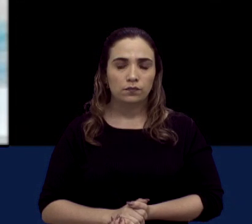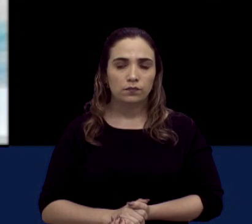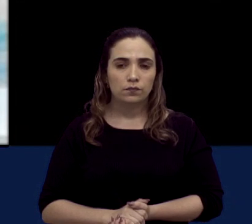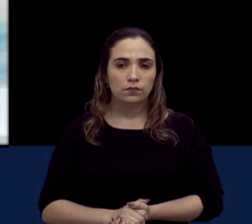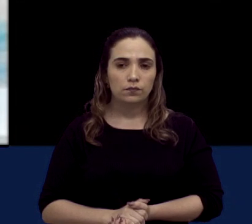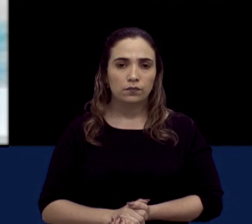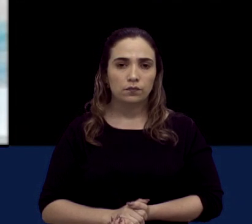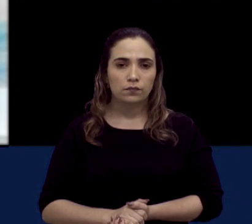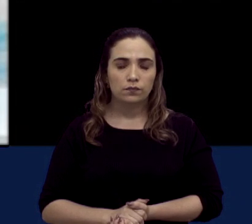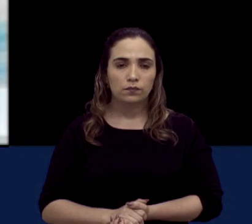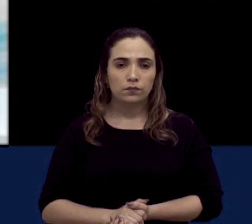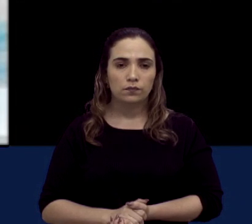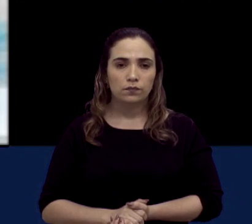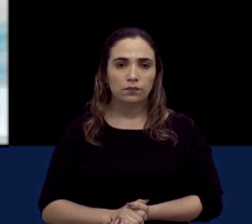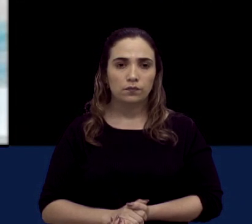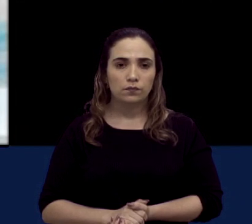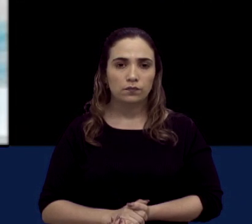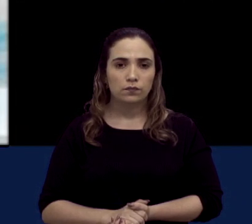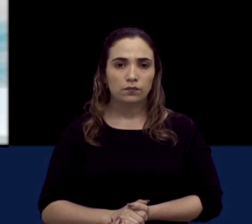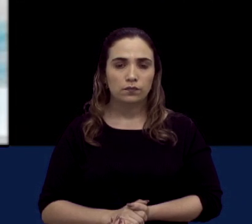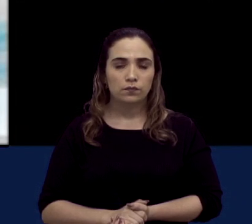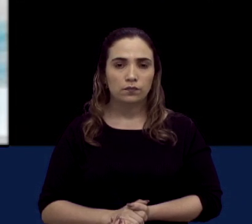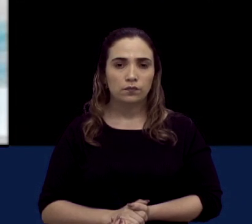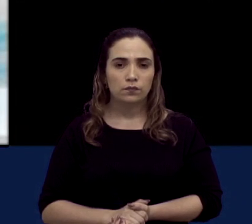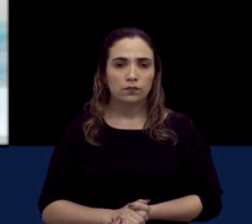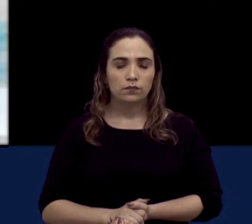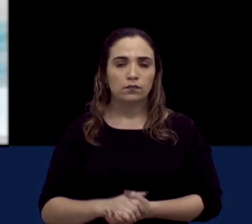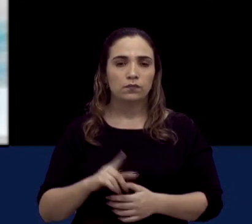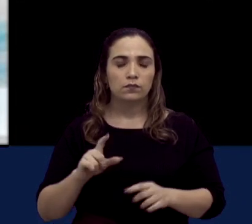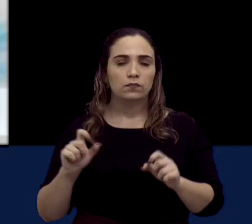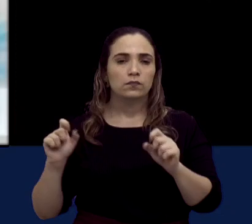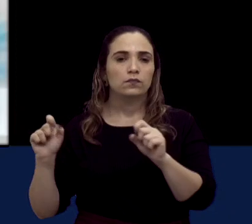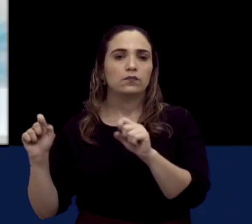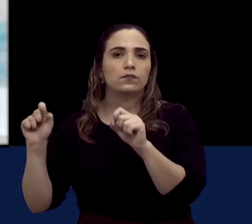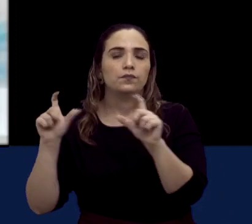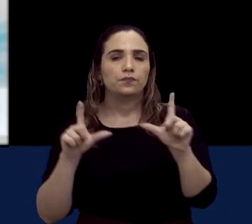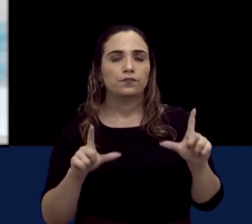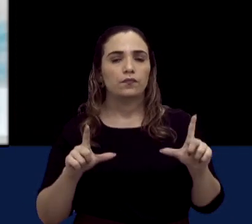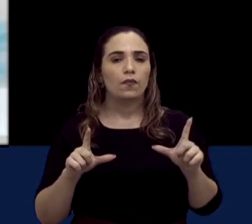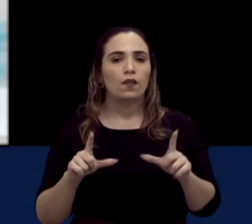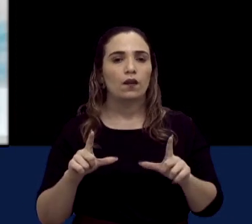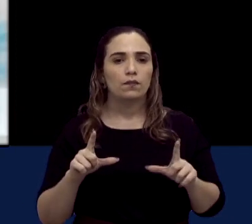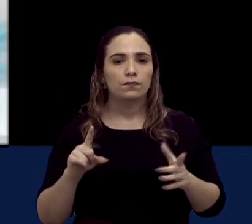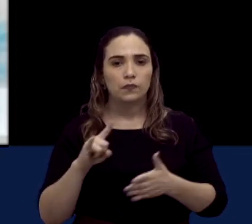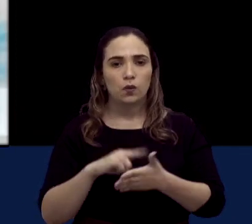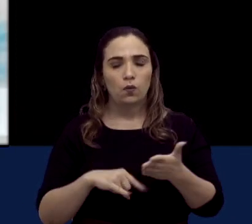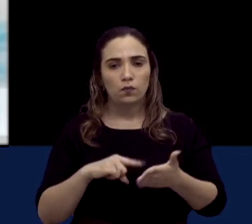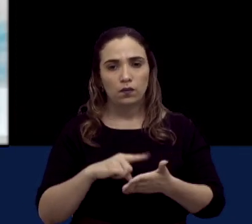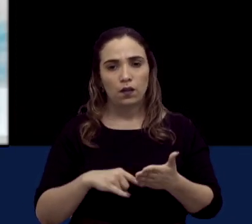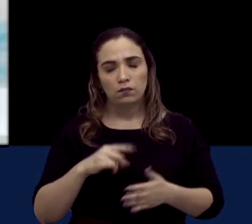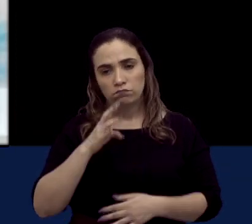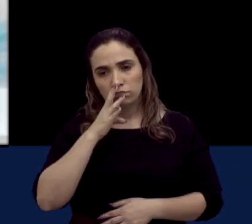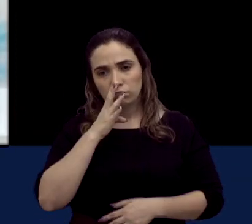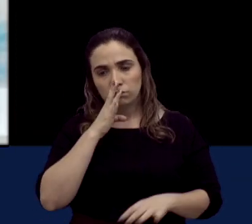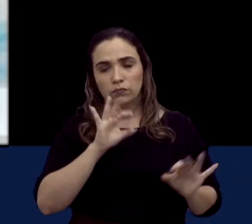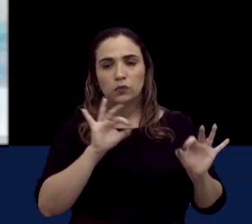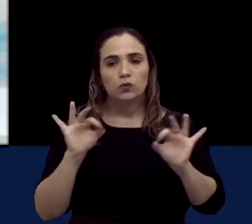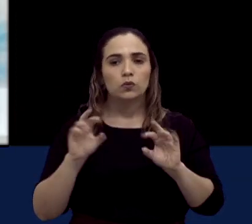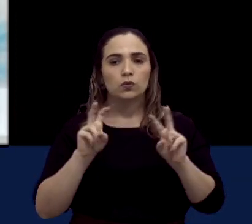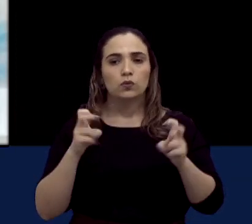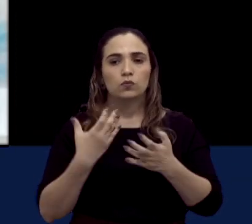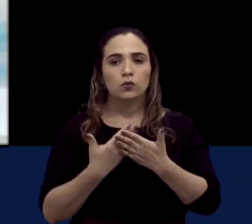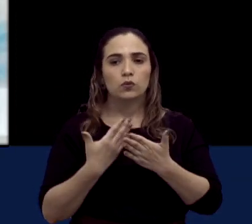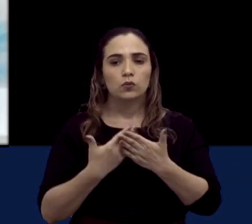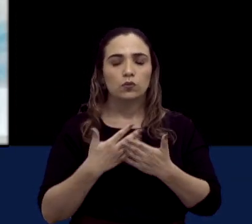esse questionamento foi sanado. Aqui eu trouxe alguns trabalhos para vocês de estudos que